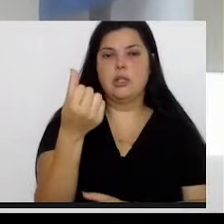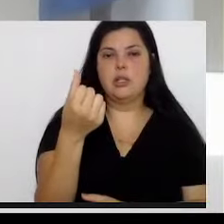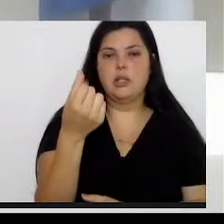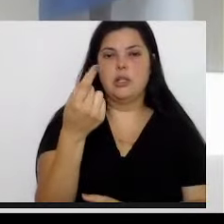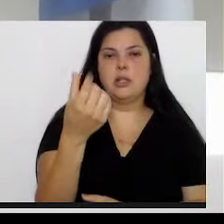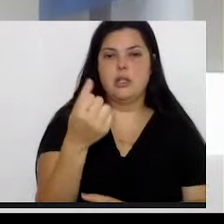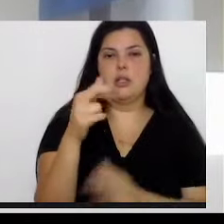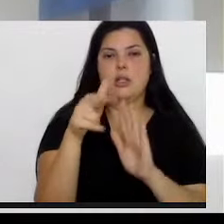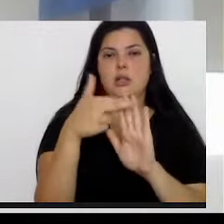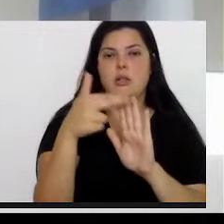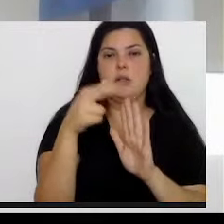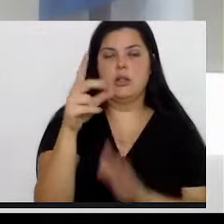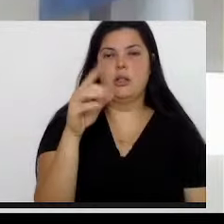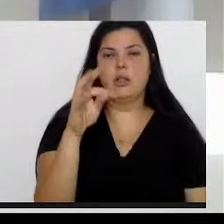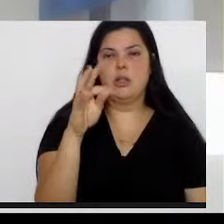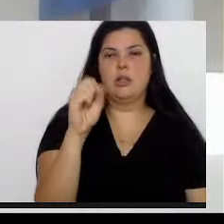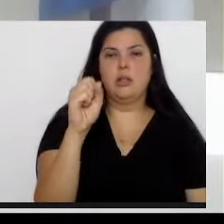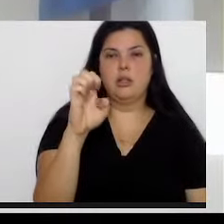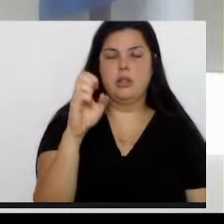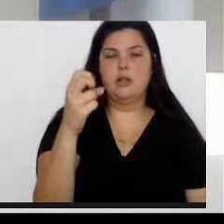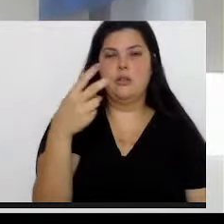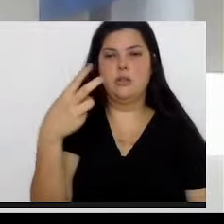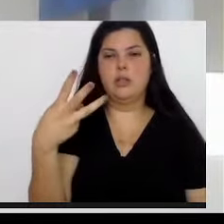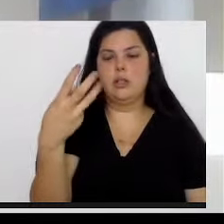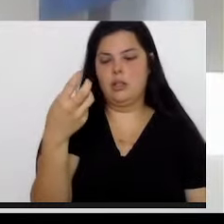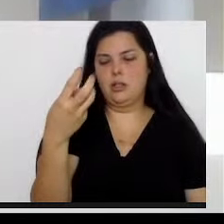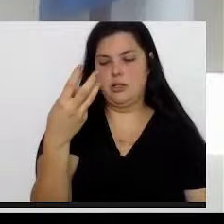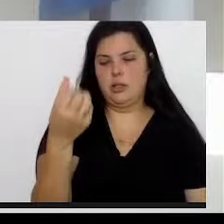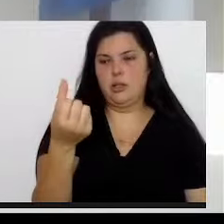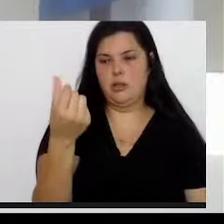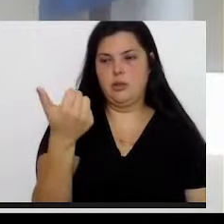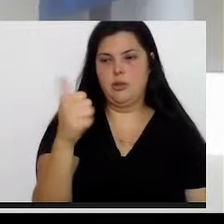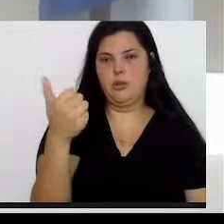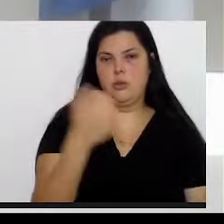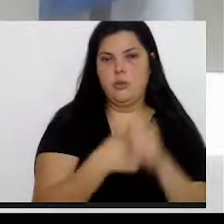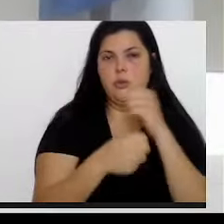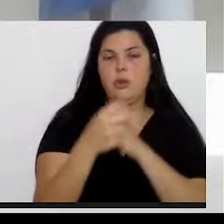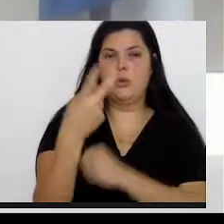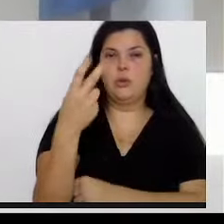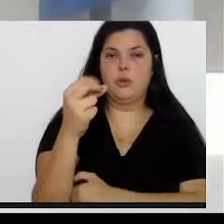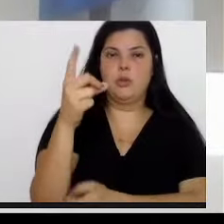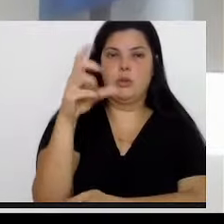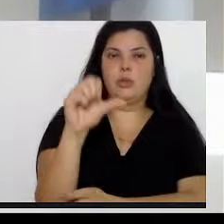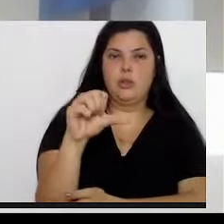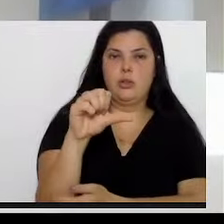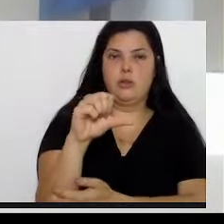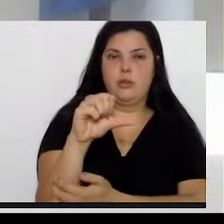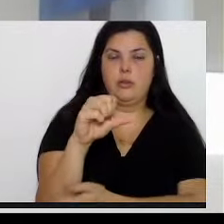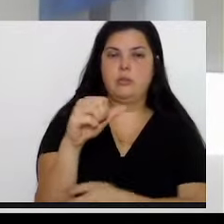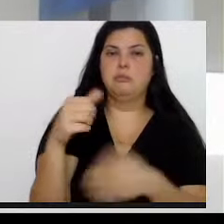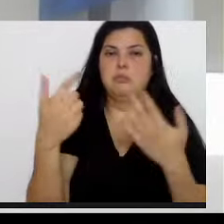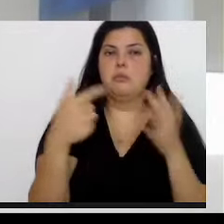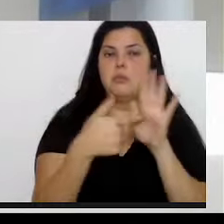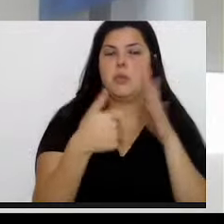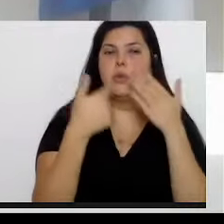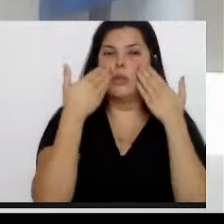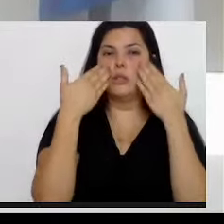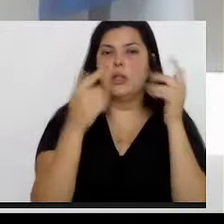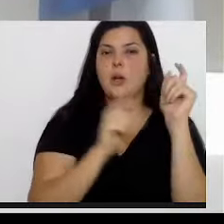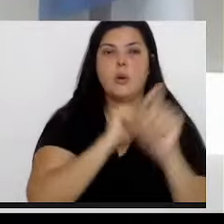TSE 23.611 de 2019, e destacar os